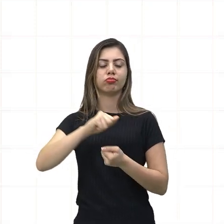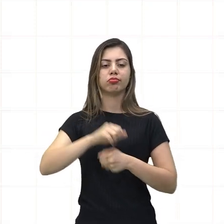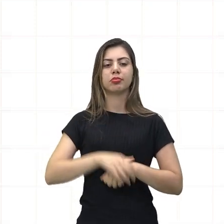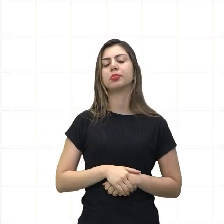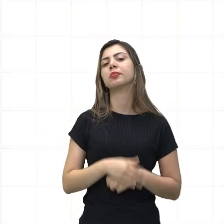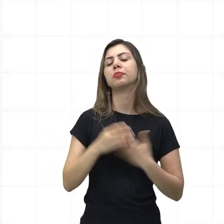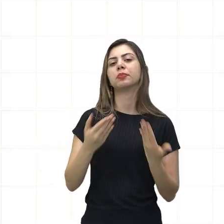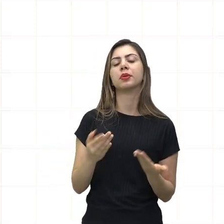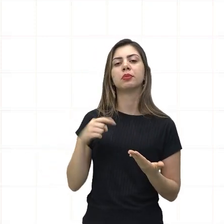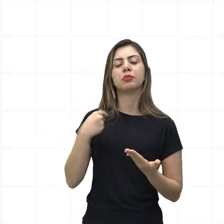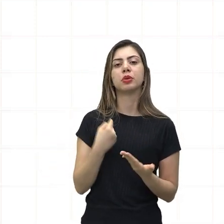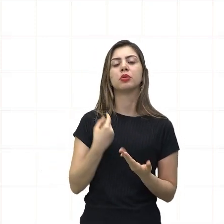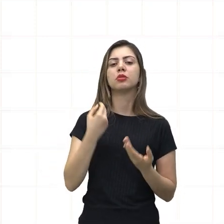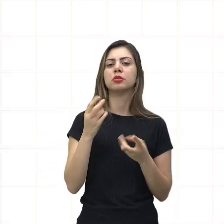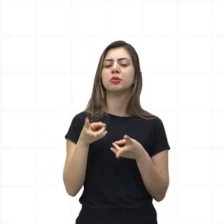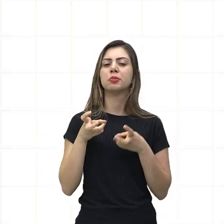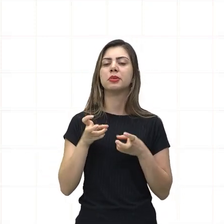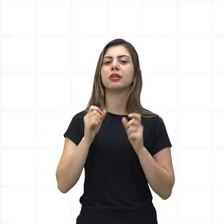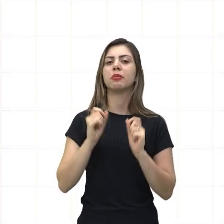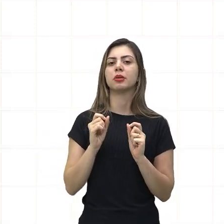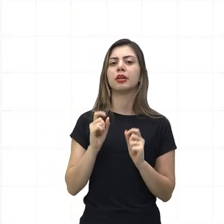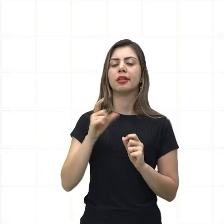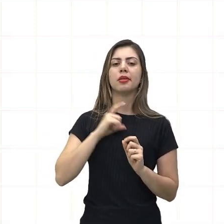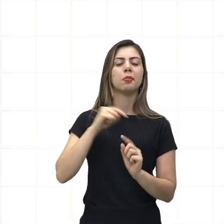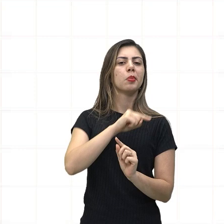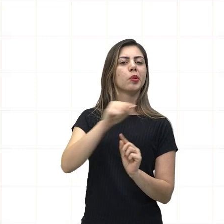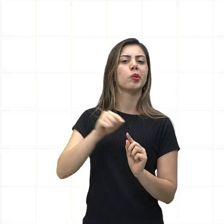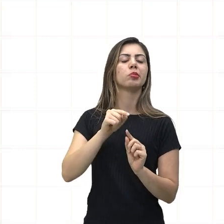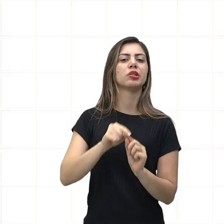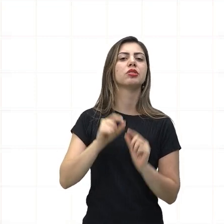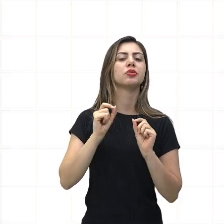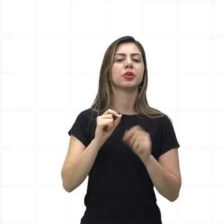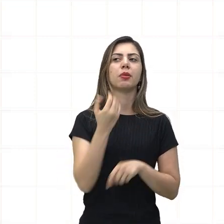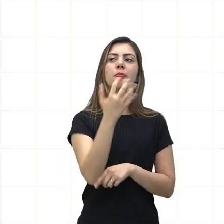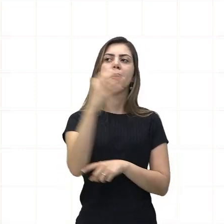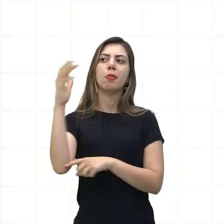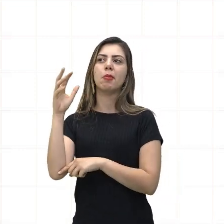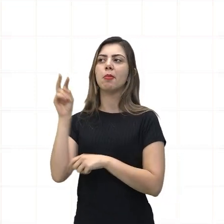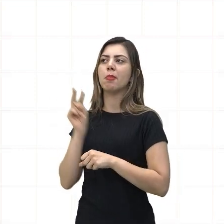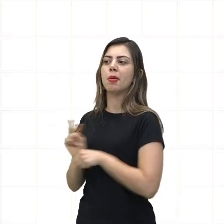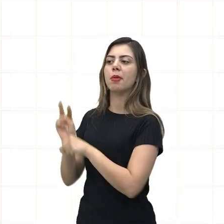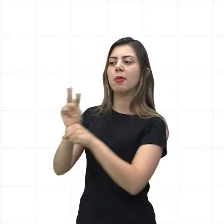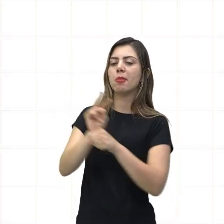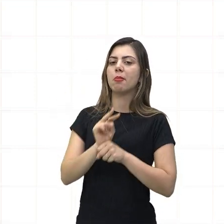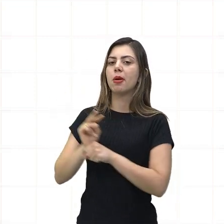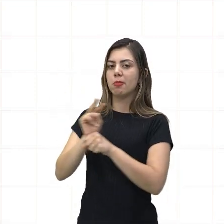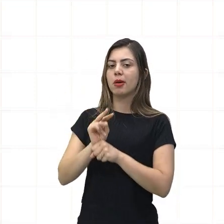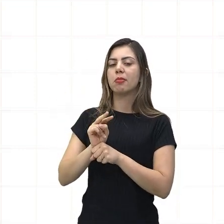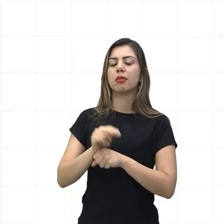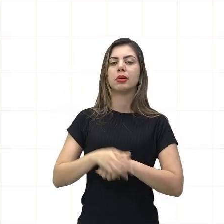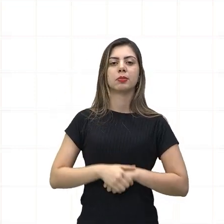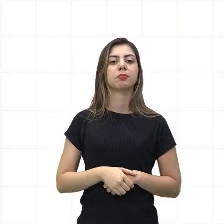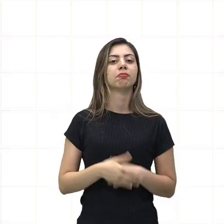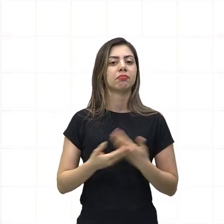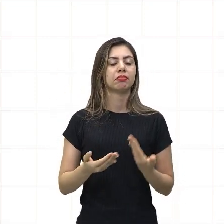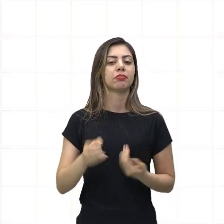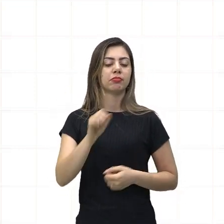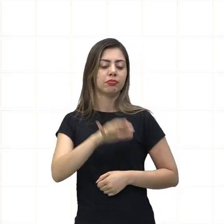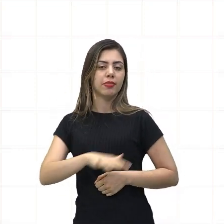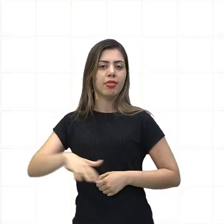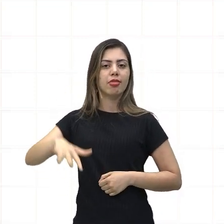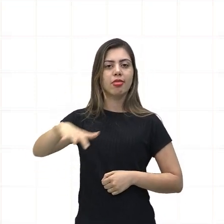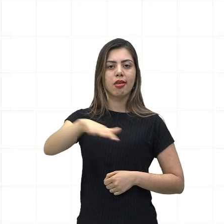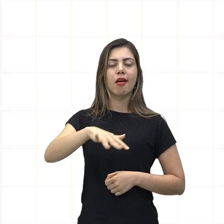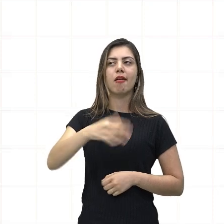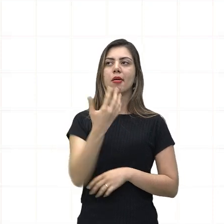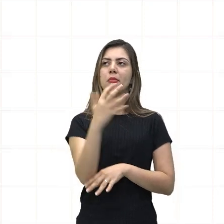A gente vê que, através desse aspecto, visava a preservação tanto na esfera ambiental, tá, gente?